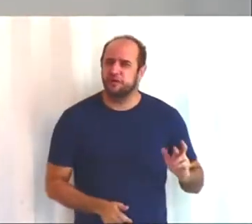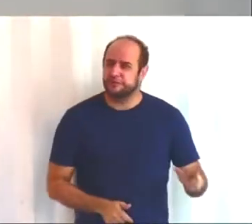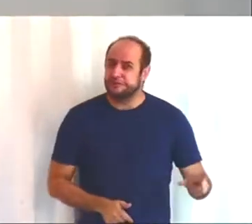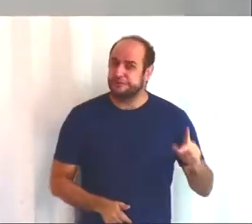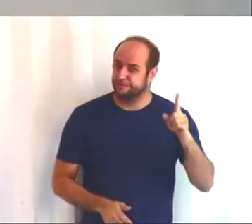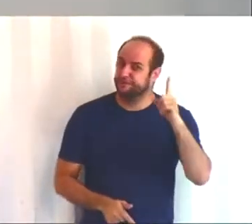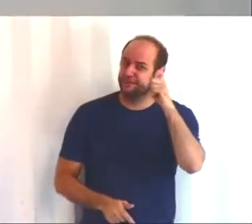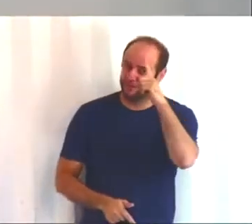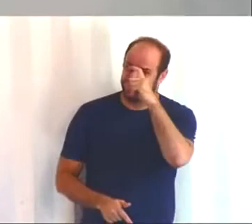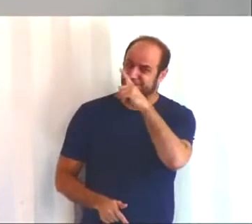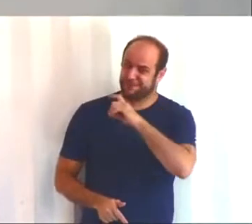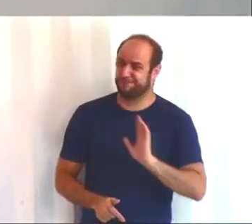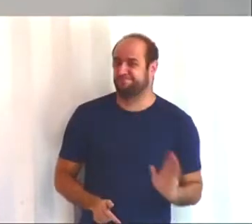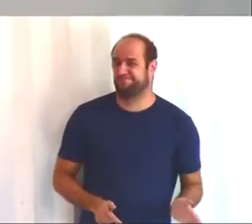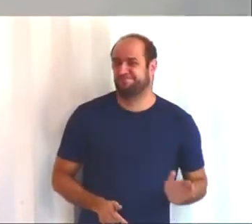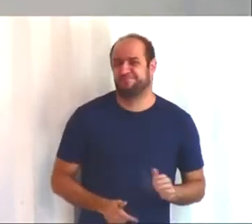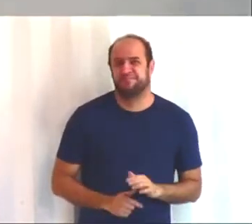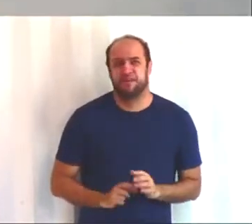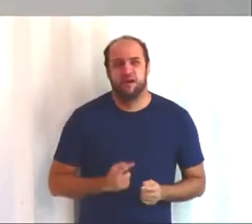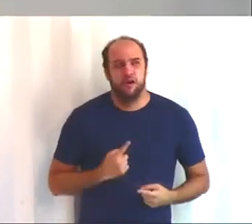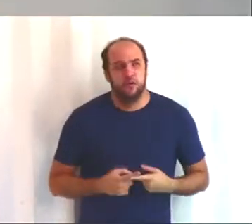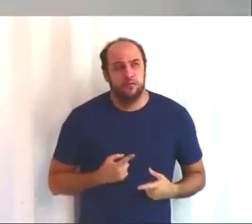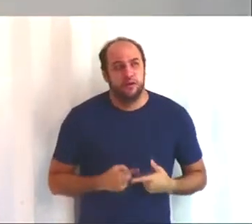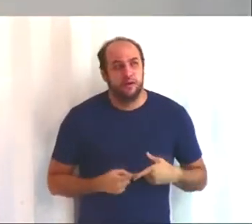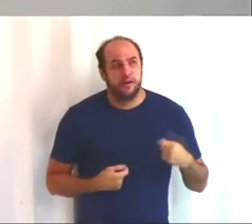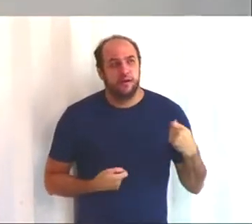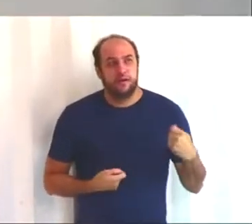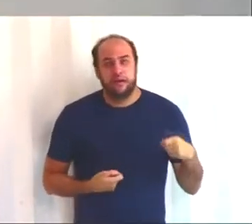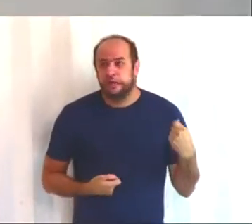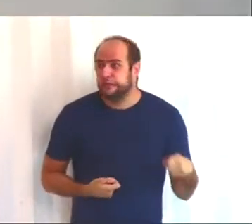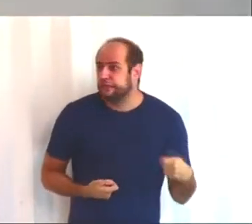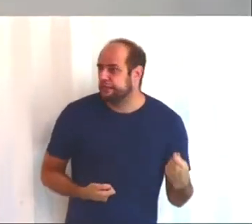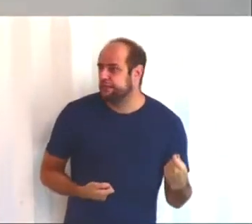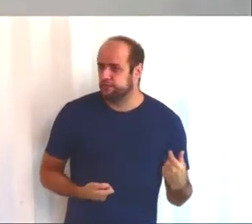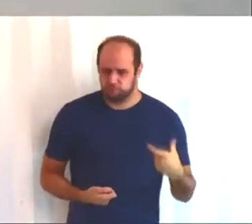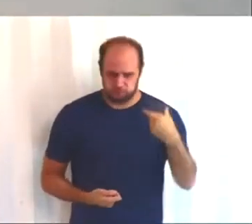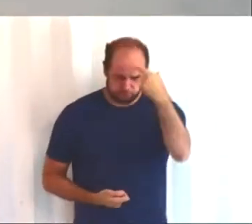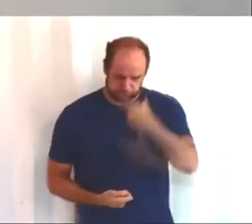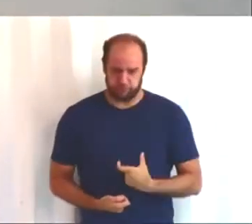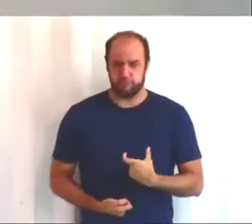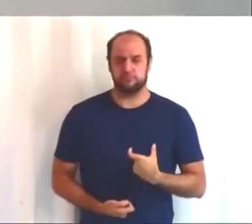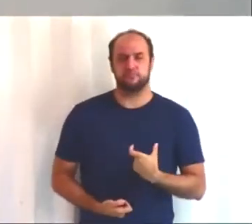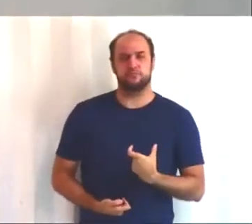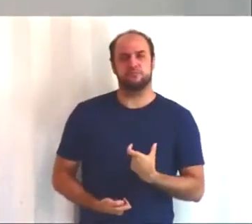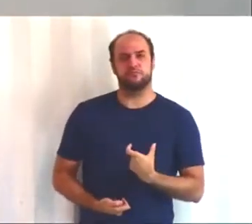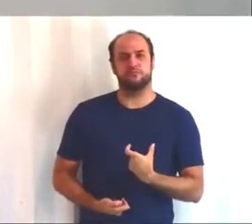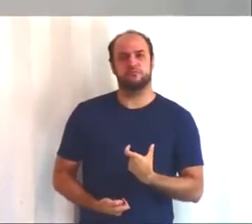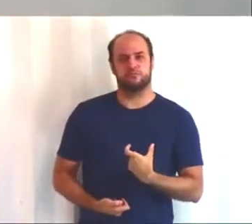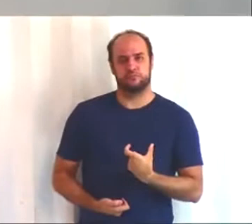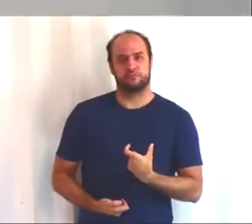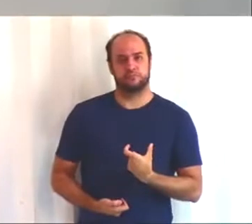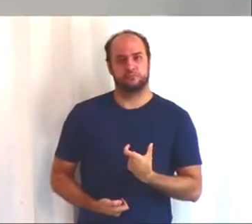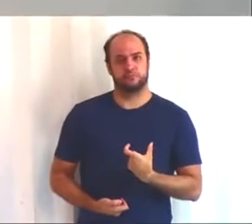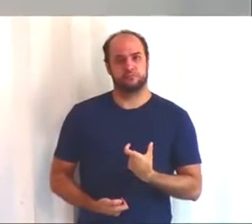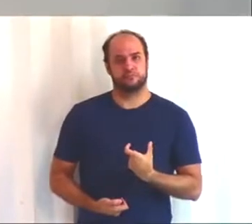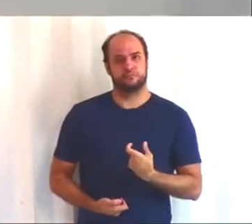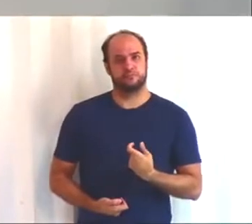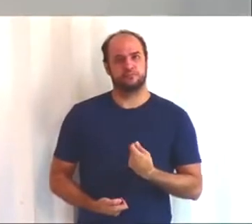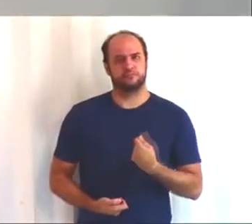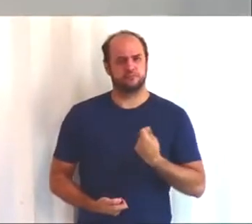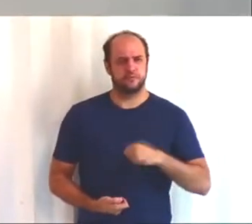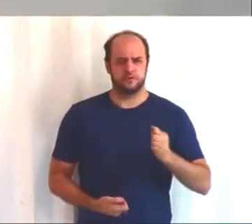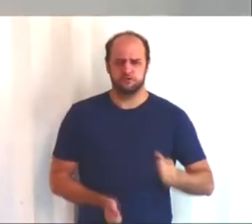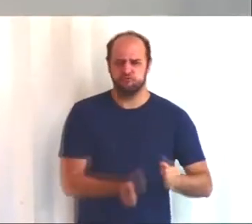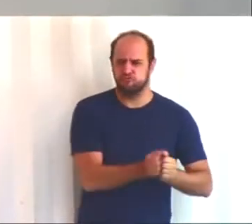essa altura, porque ele precisa se posicionar. Ele se posicionará do lado do